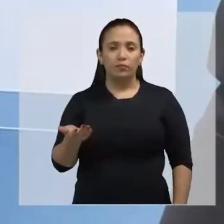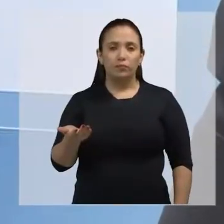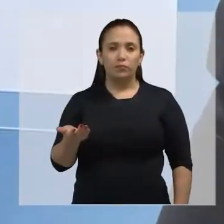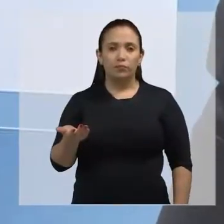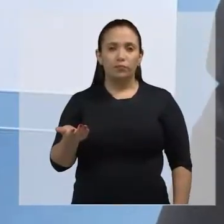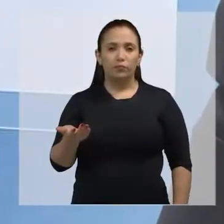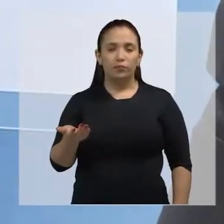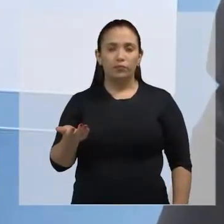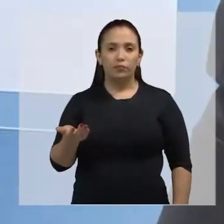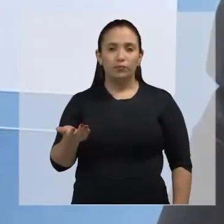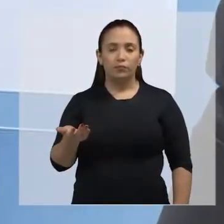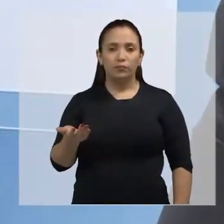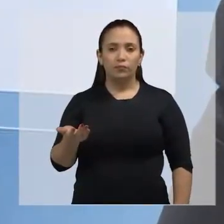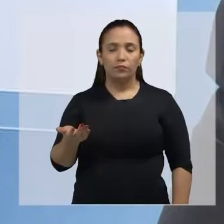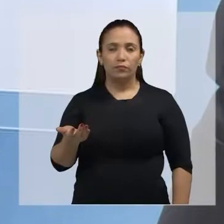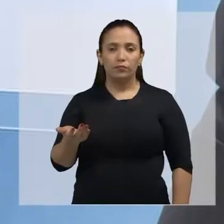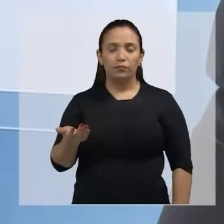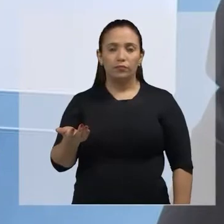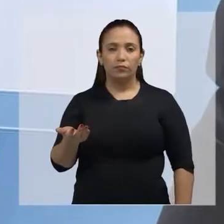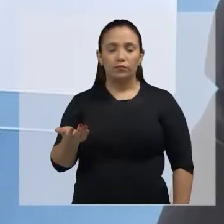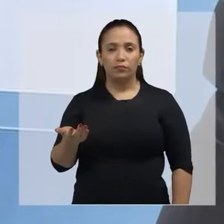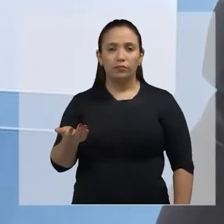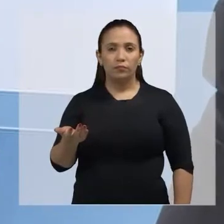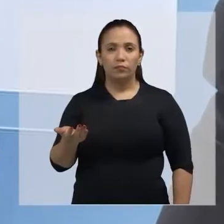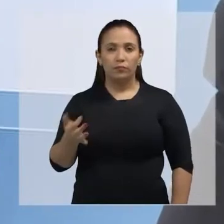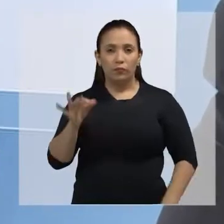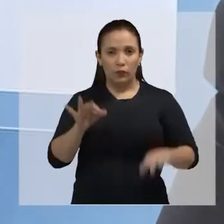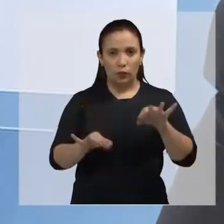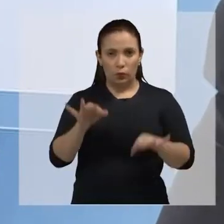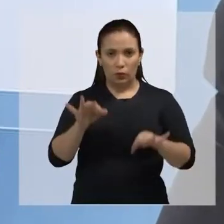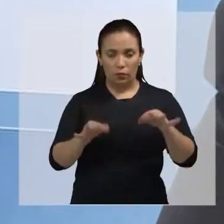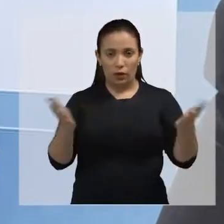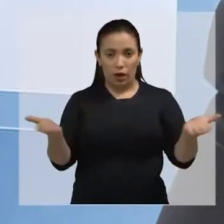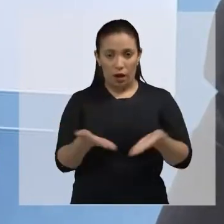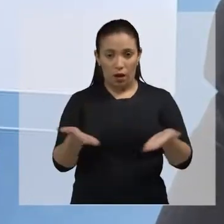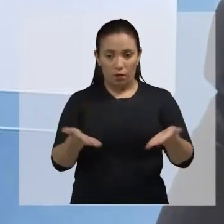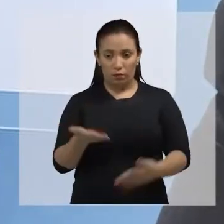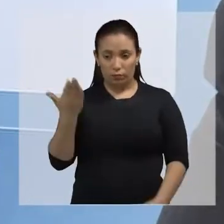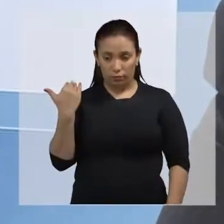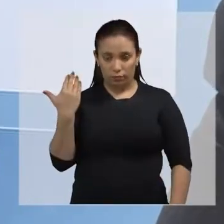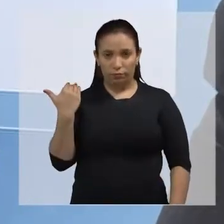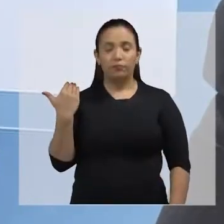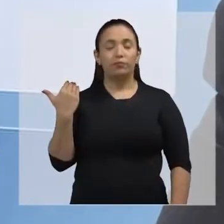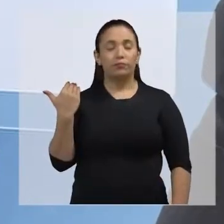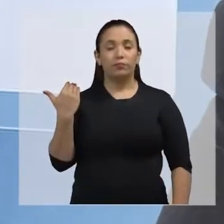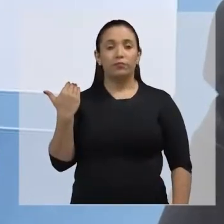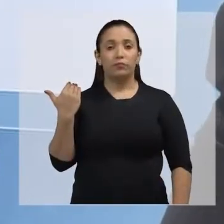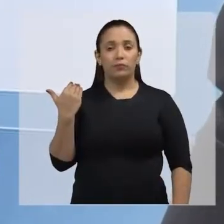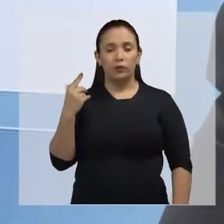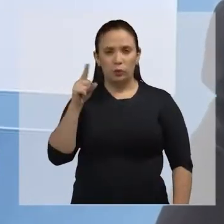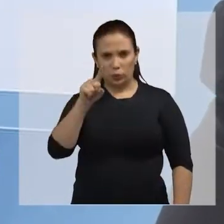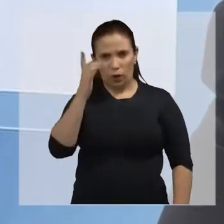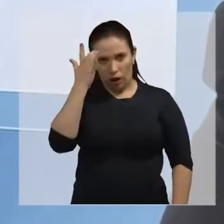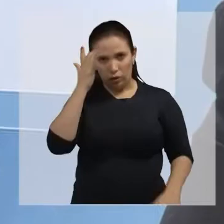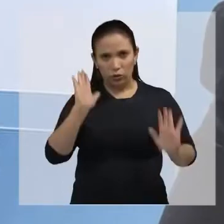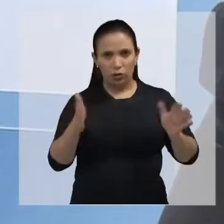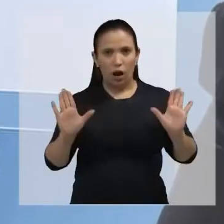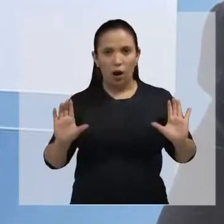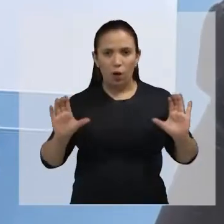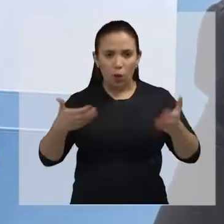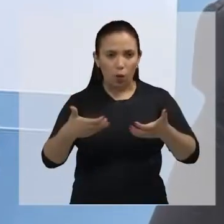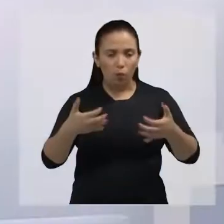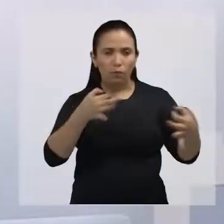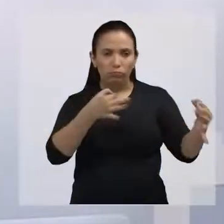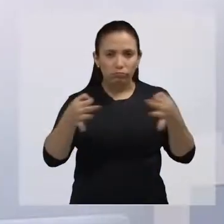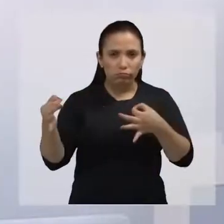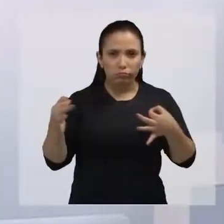É hora da opção B. O julgamento foi agora, essa semana. Você acha que eles já estão se reunindo para discutir? Já,